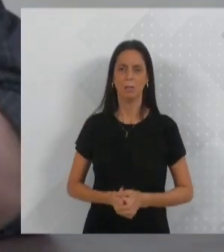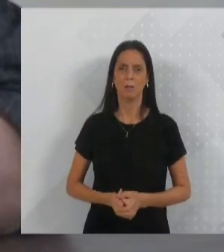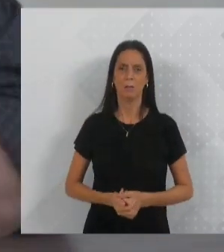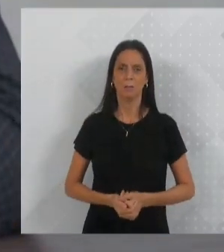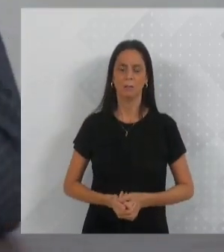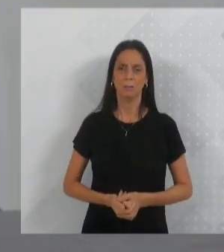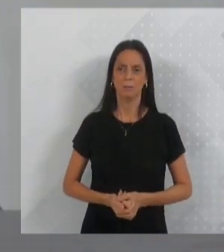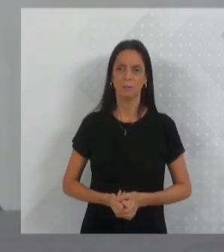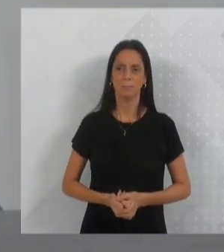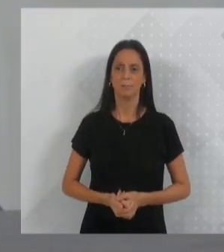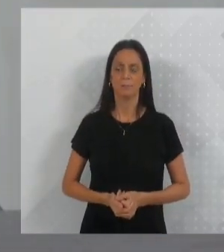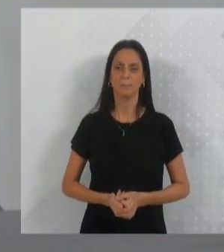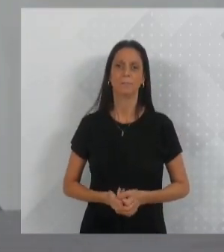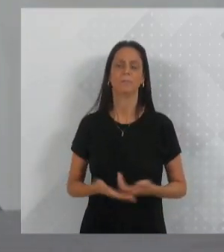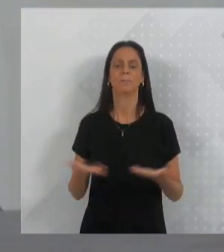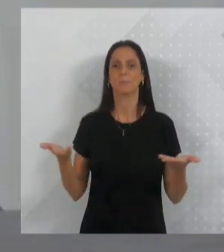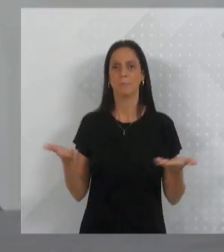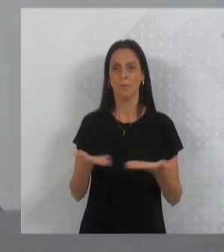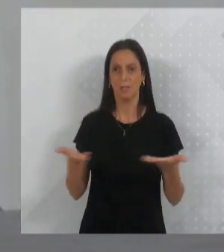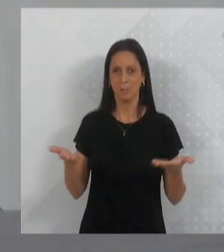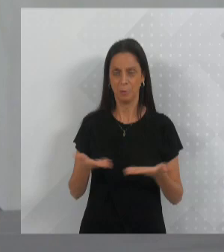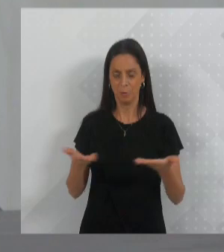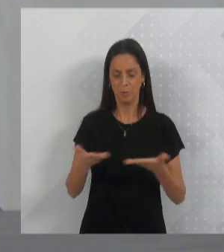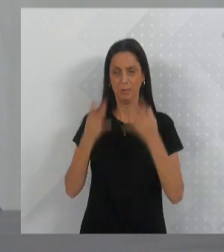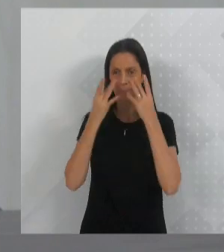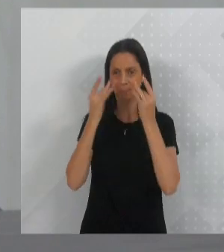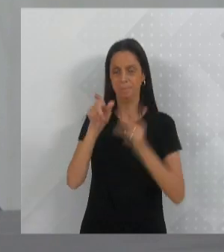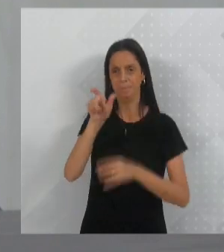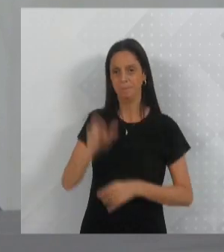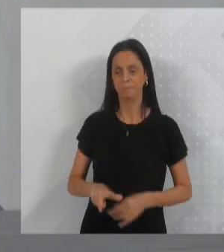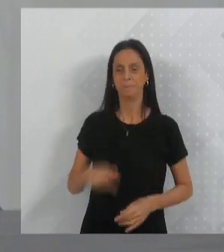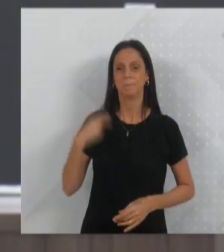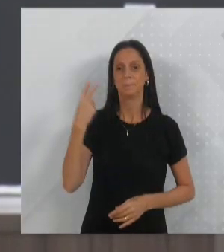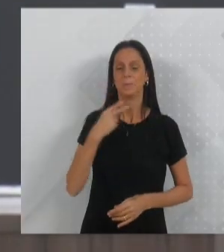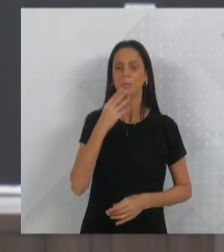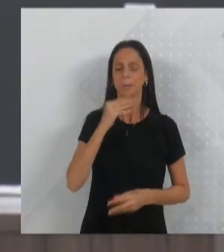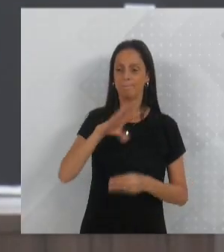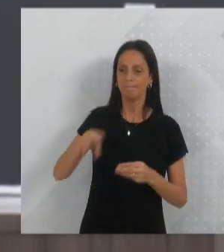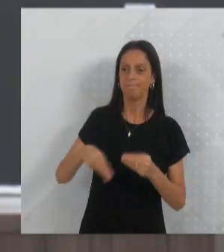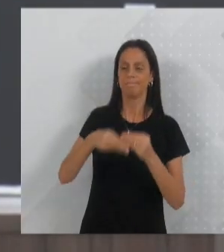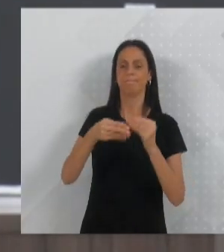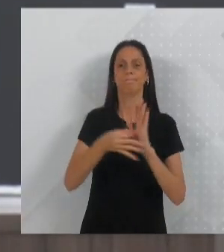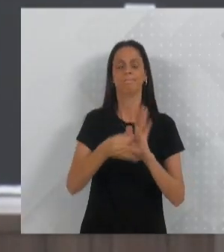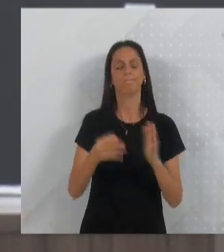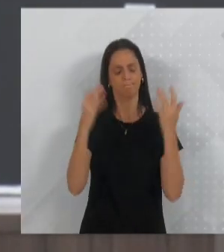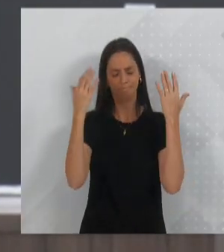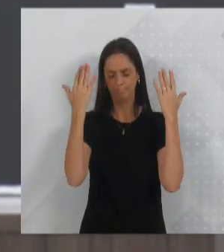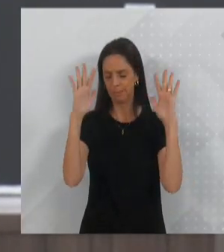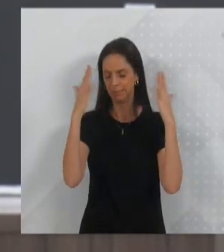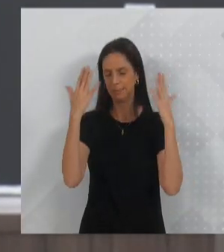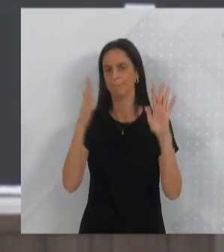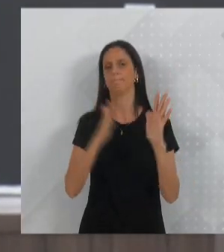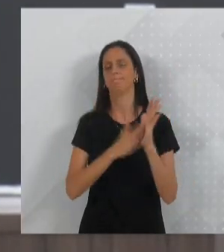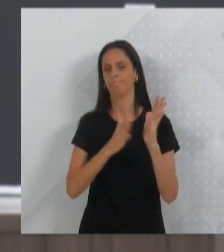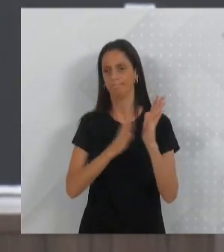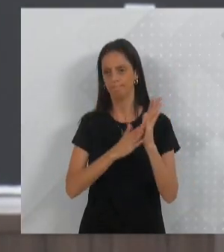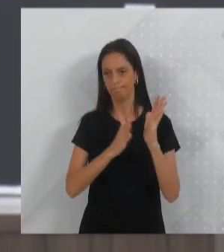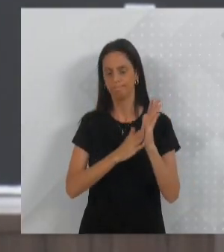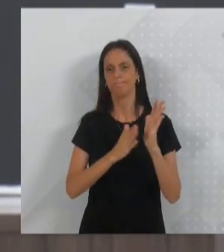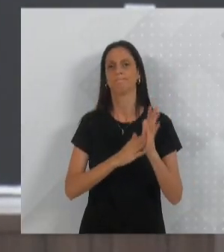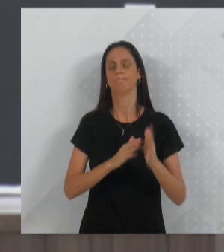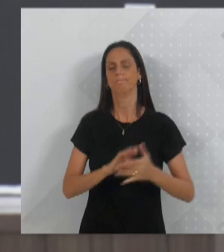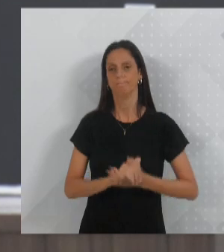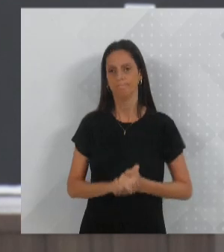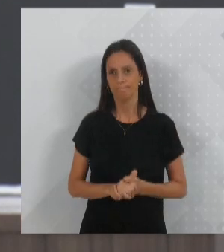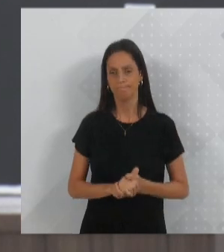com autorização do orador ou ou sen parte do vereador Bruno Cunha vereador quero lhe parabenizar por aqui capitanear também